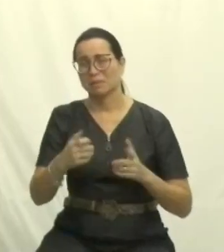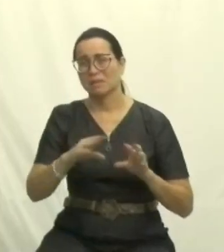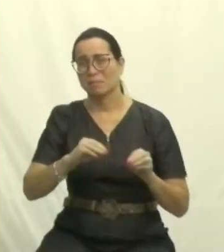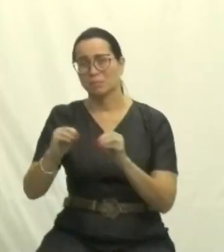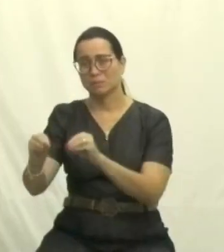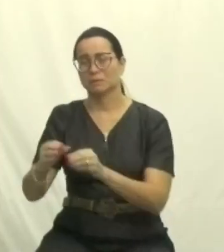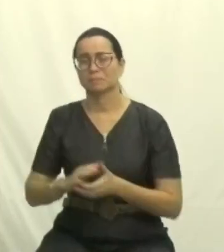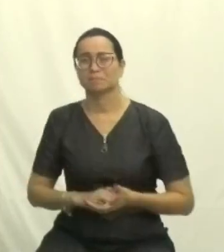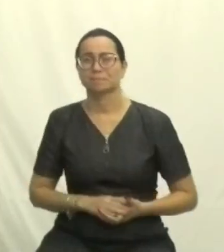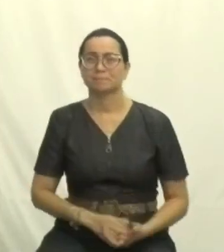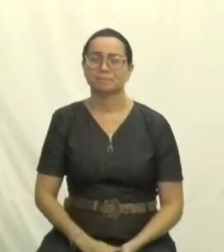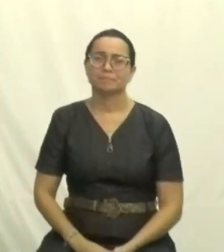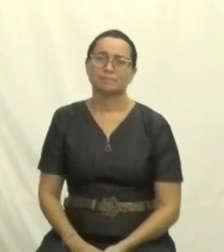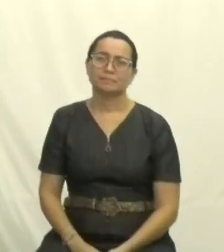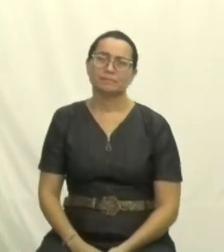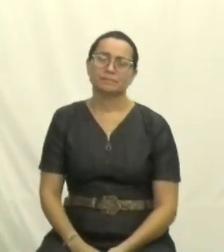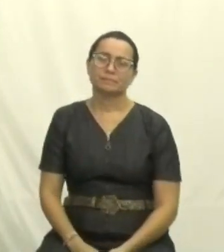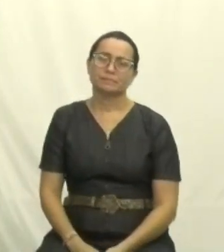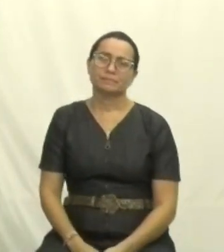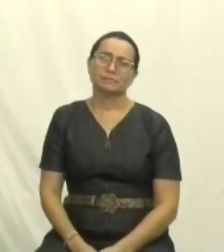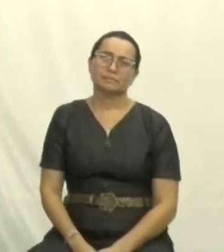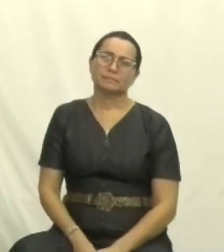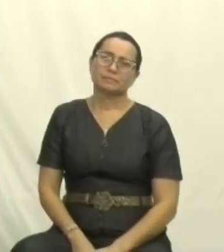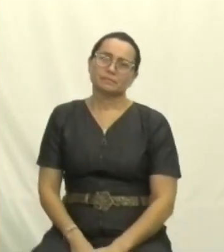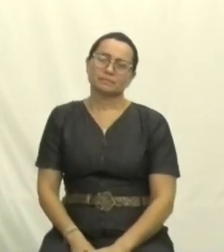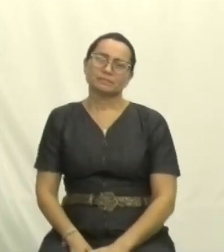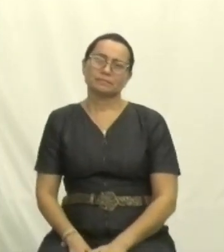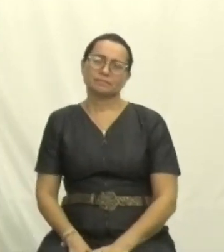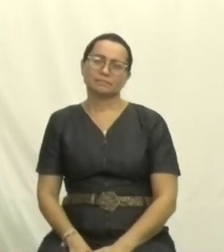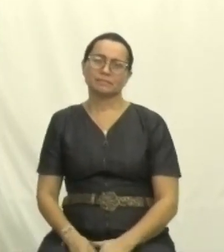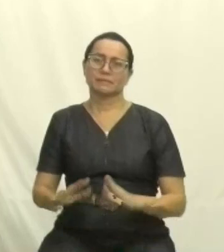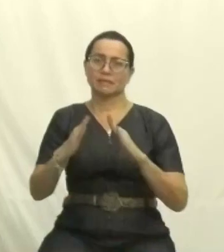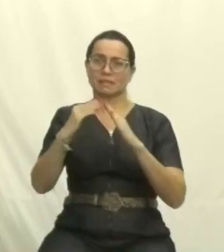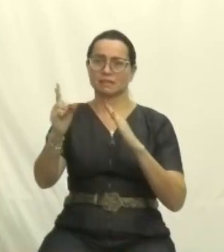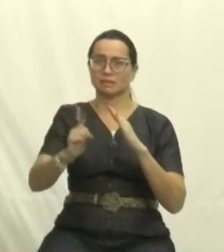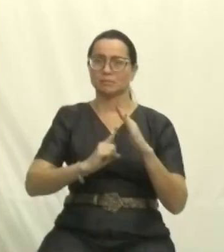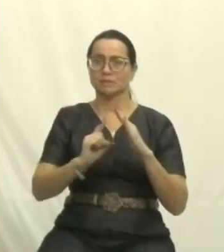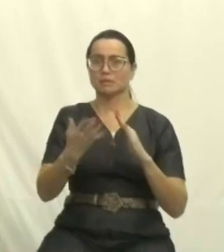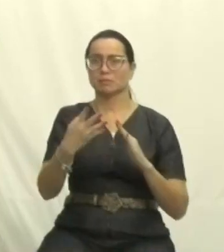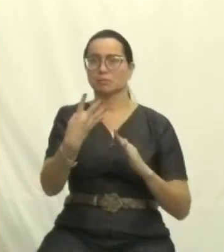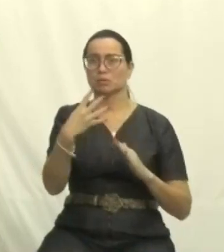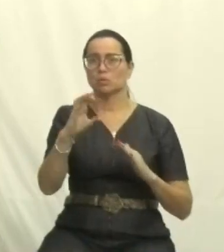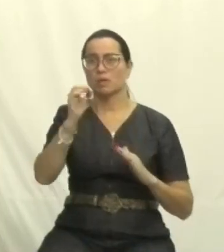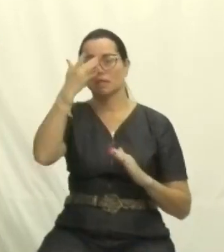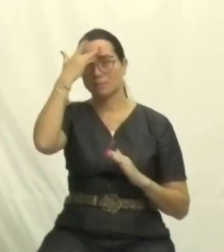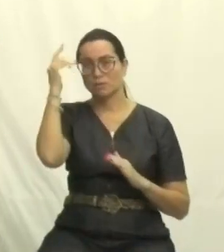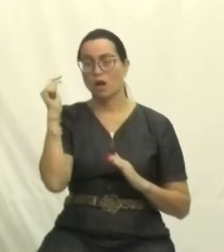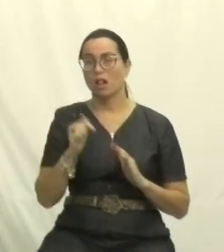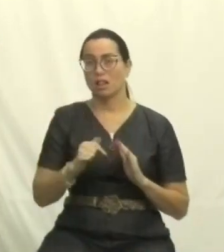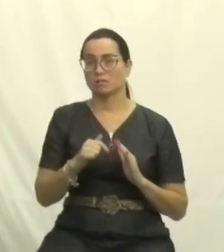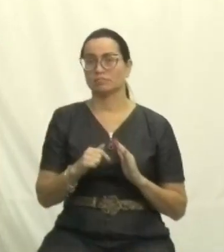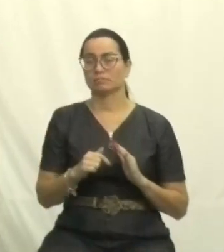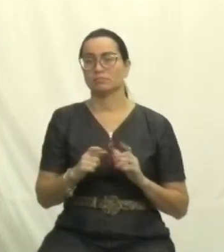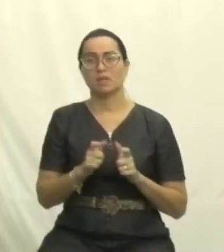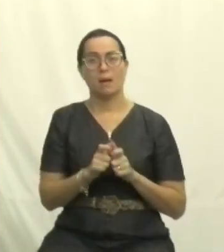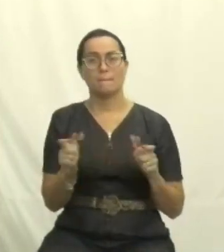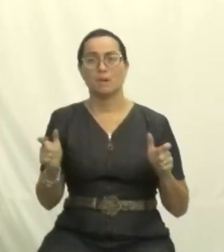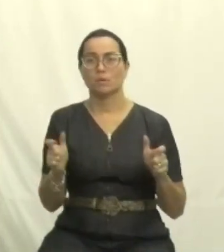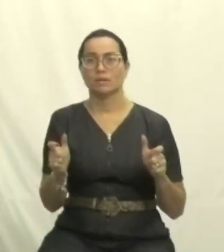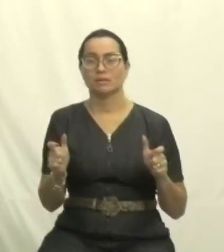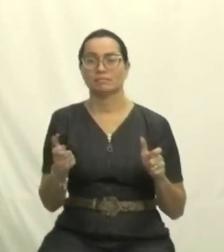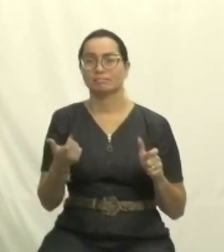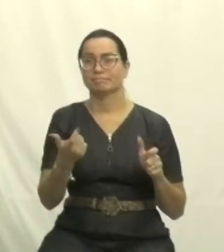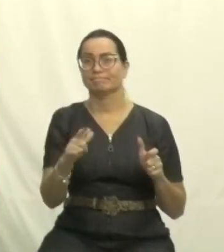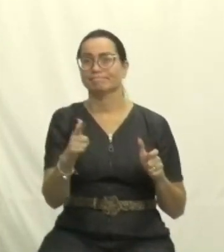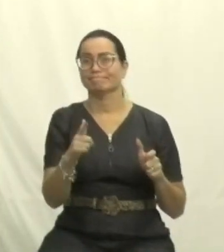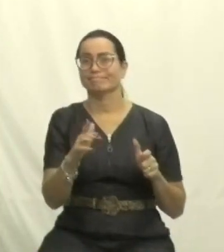ou República, tem cerca de semanal de 40 pessoas. São 40 pessoas que estão ali. E a maioria, sem medo